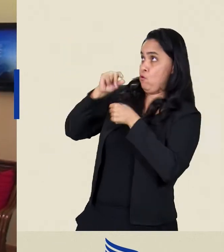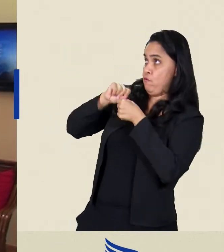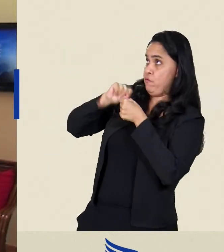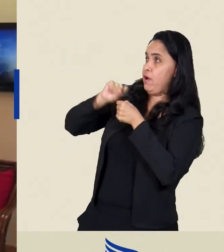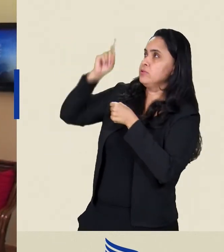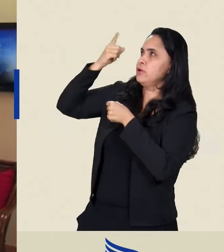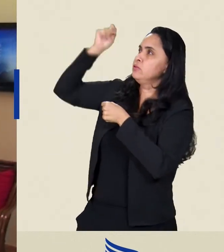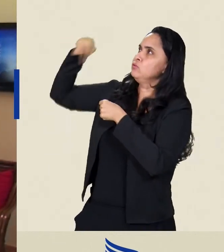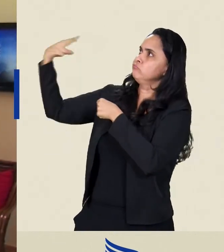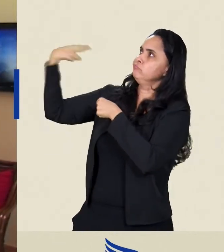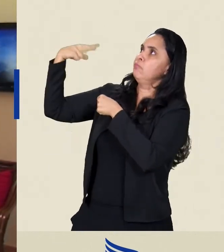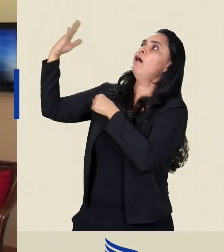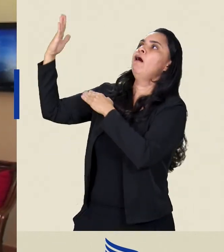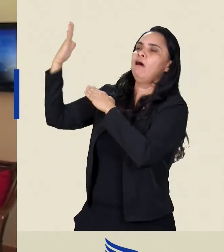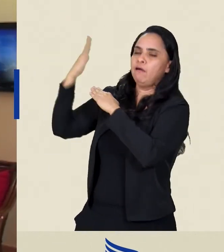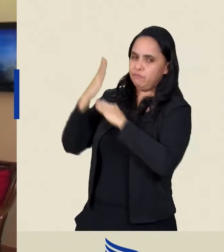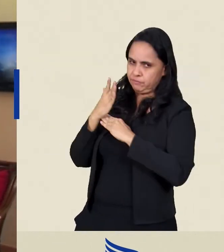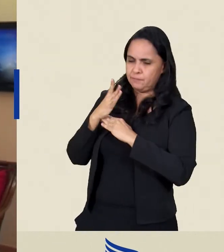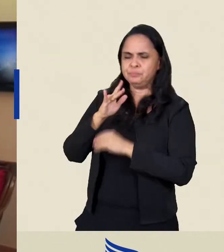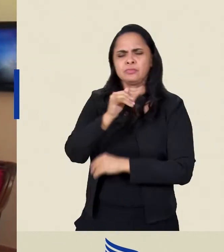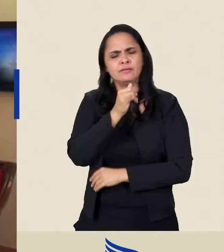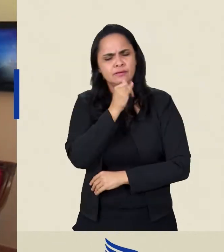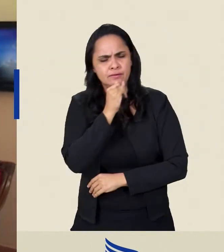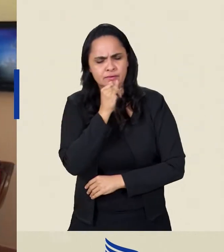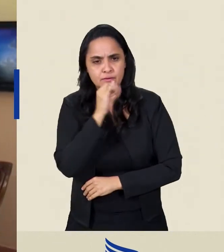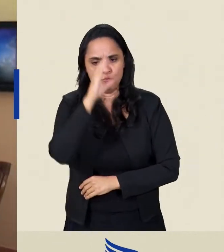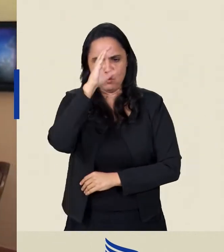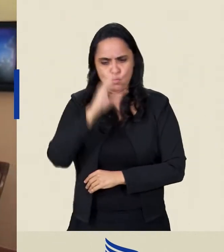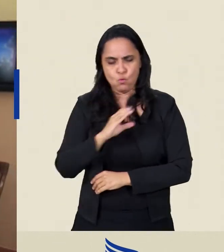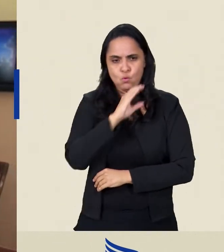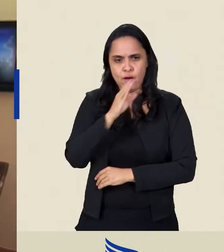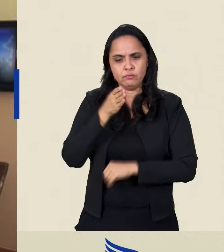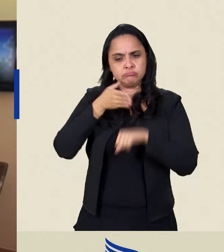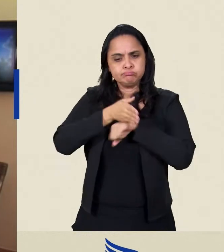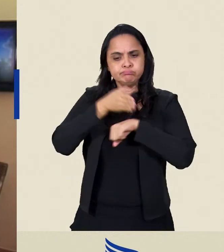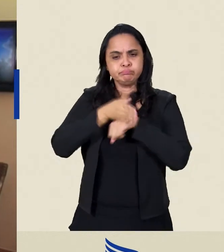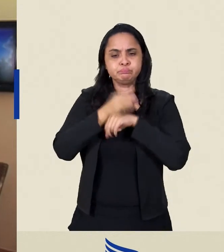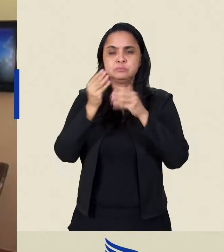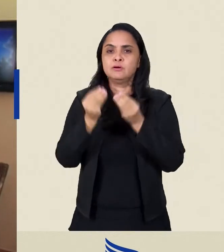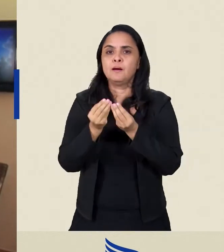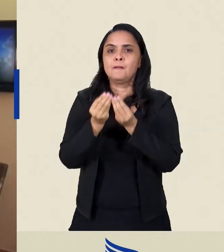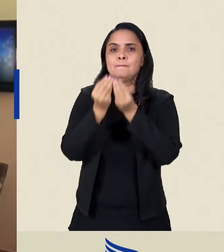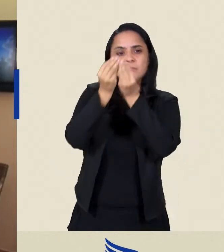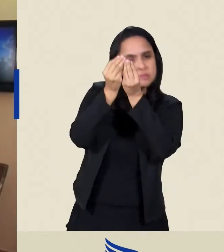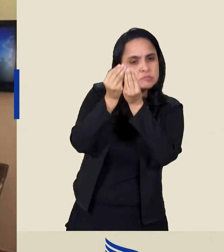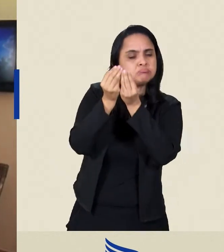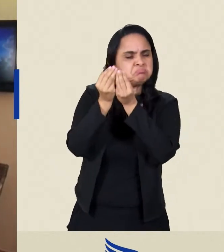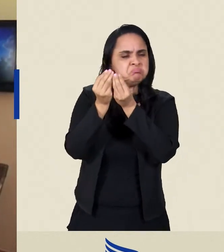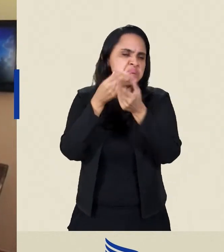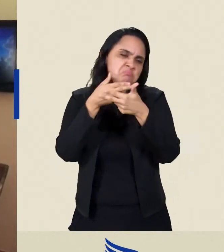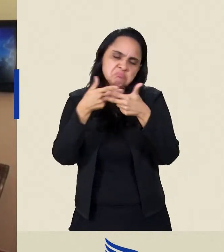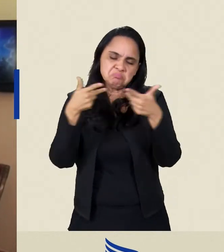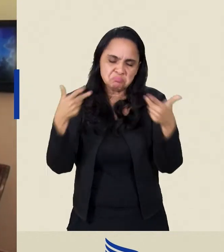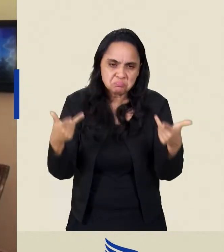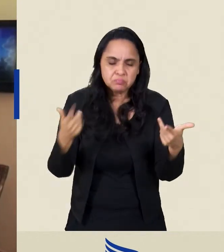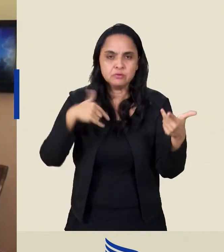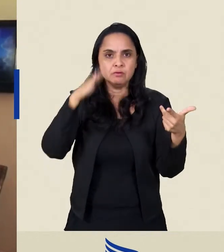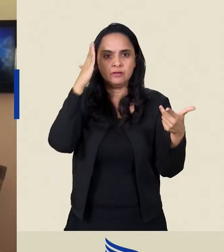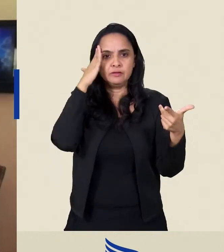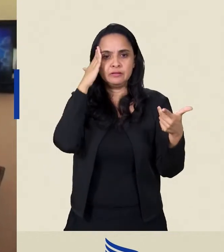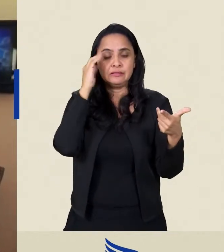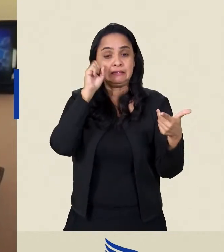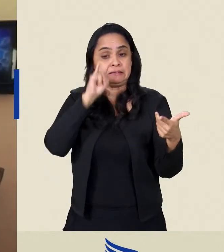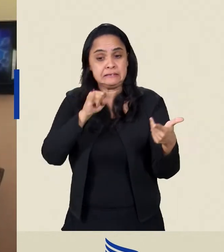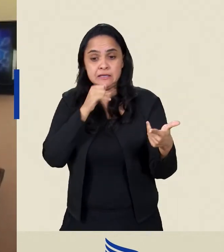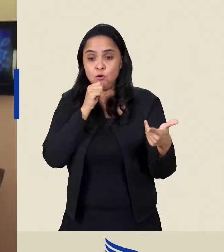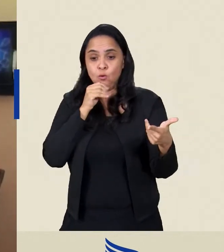Por exemplo, quando o católico participa da missa, quando ele participa dos sacramentos, ele entende que se não